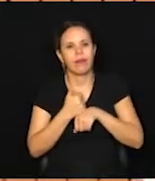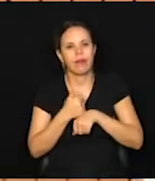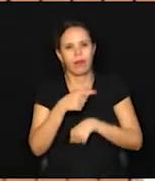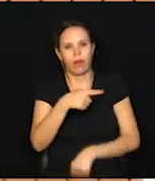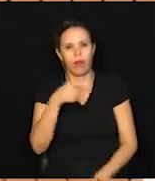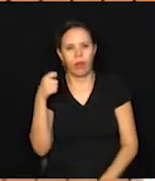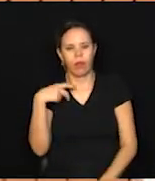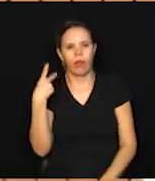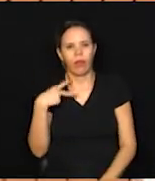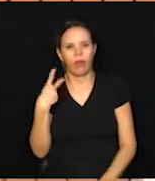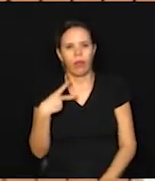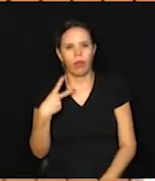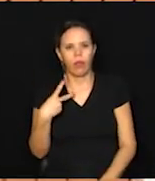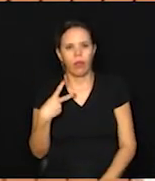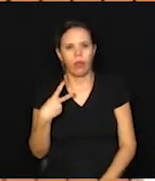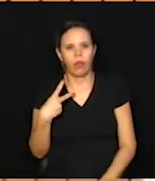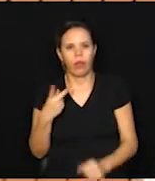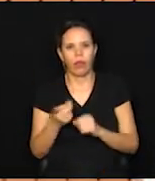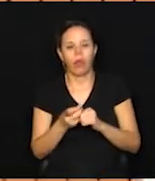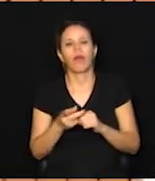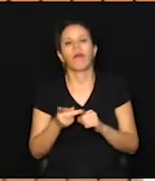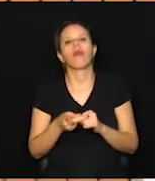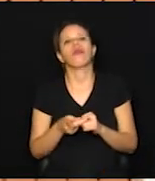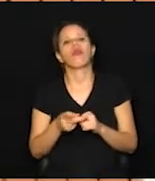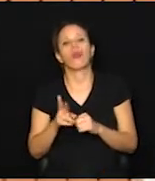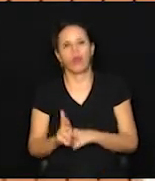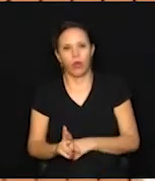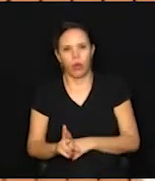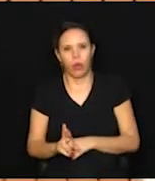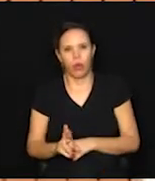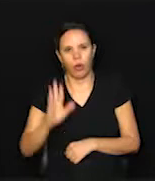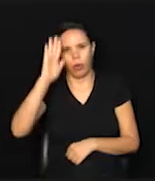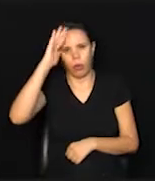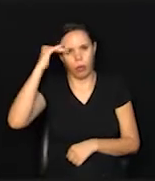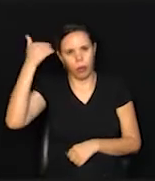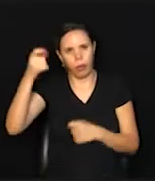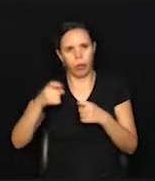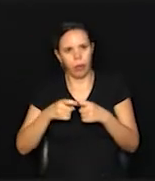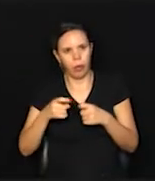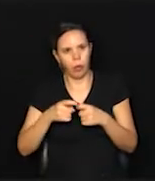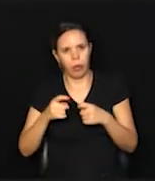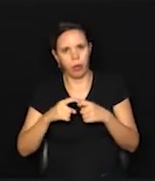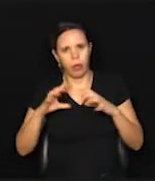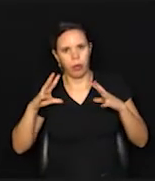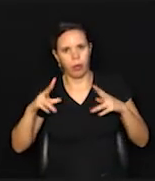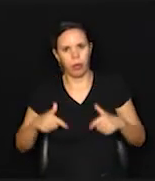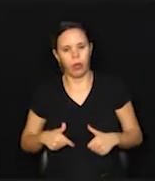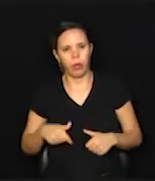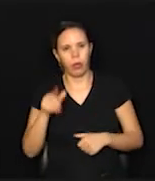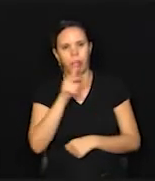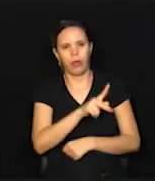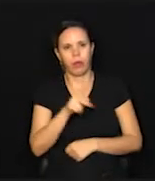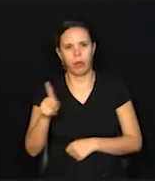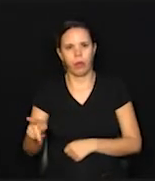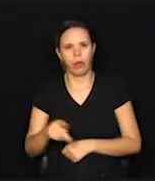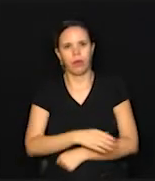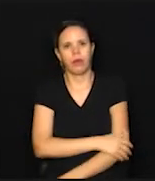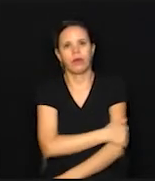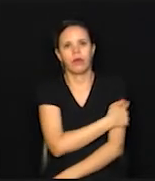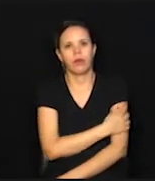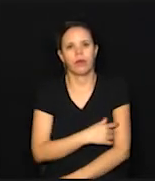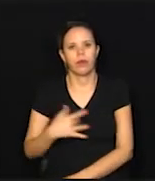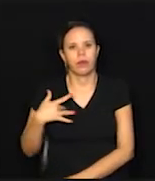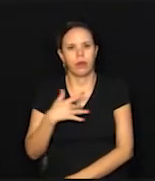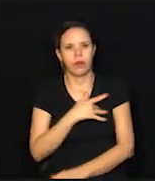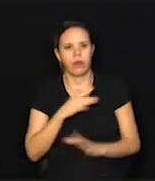ex-vereador, doutor Pedro Torinho, que é médico sanitarista e também professor de saúde da